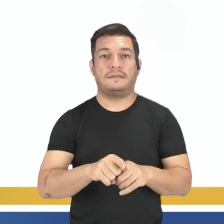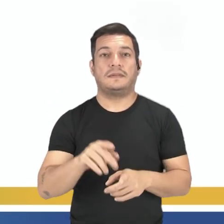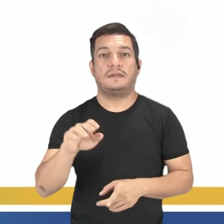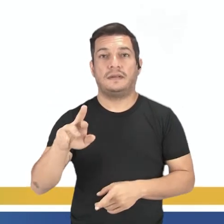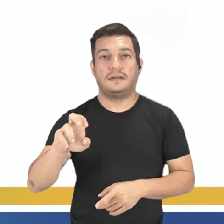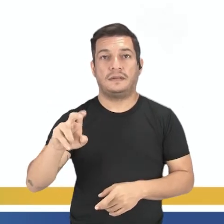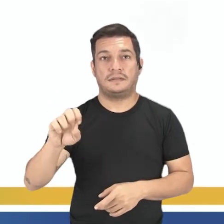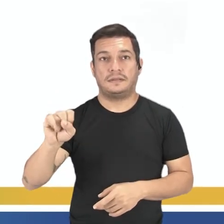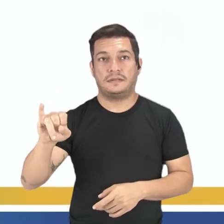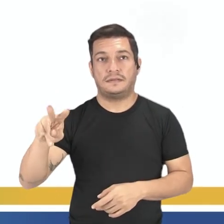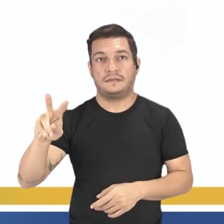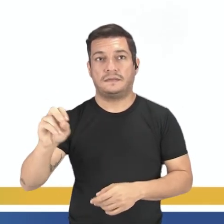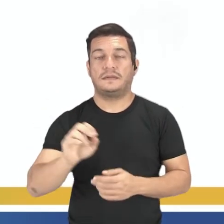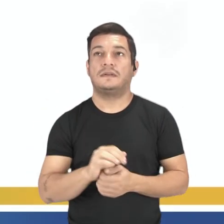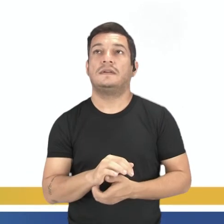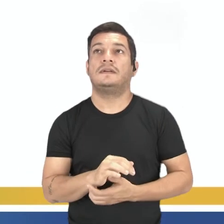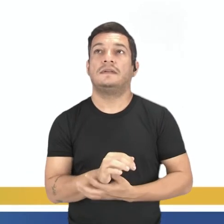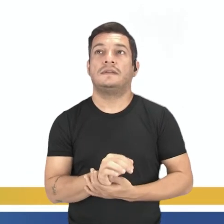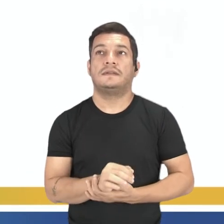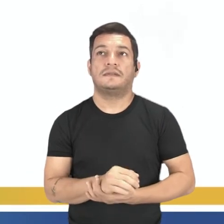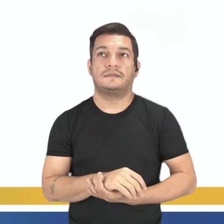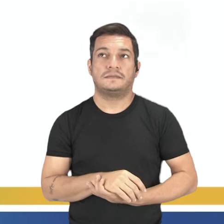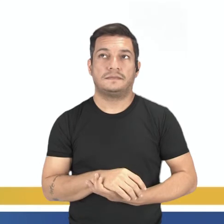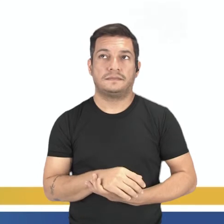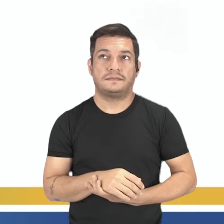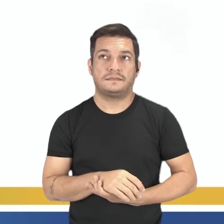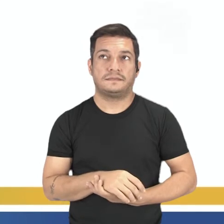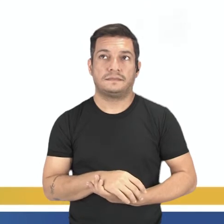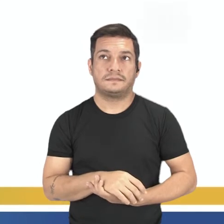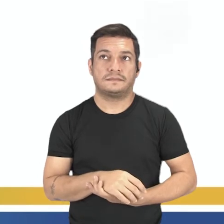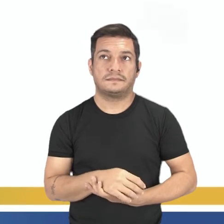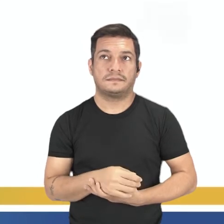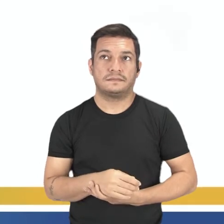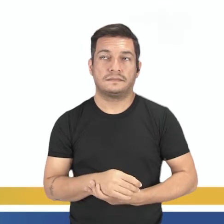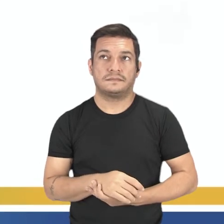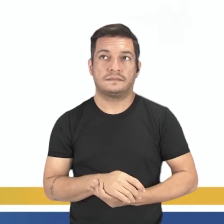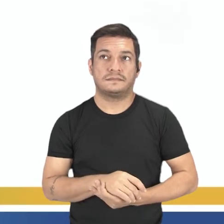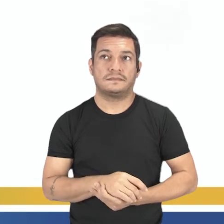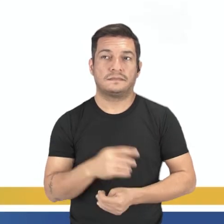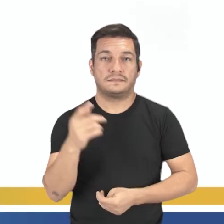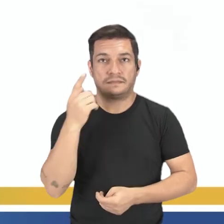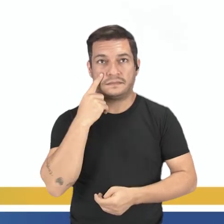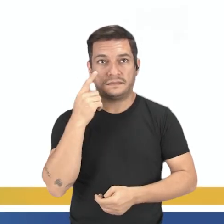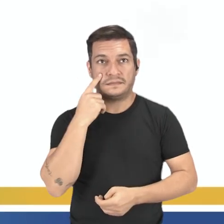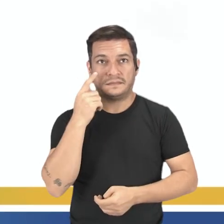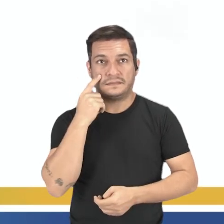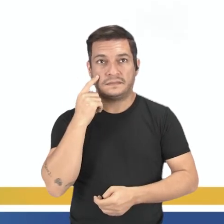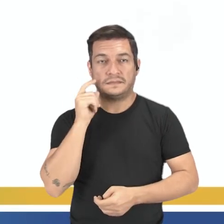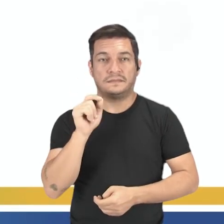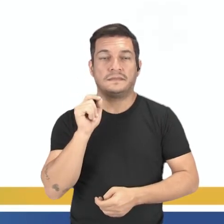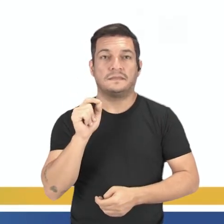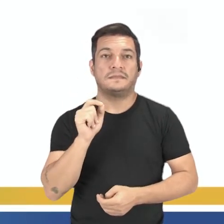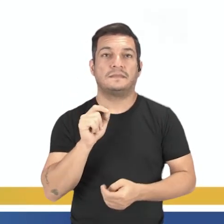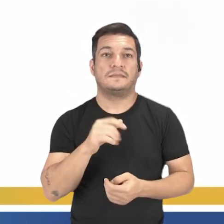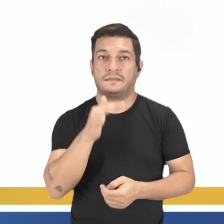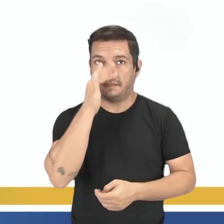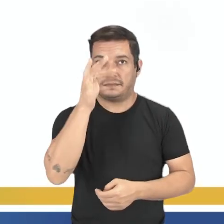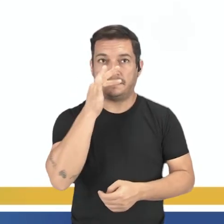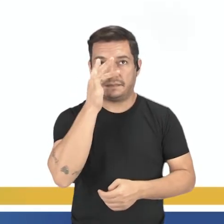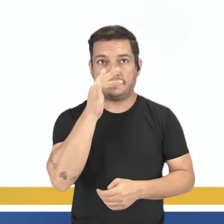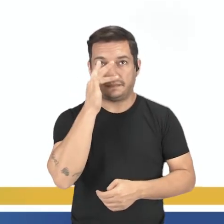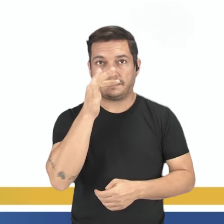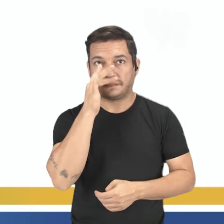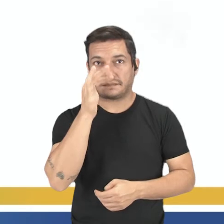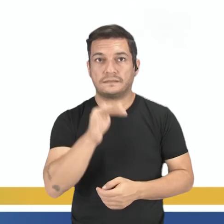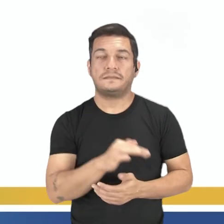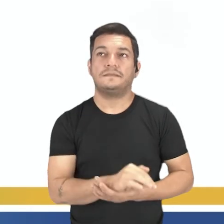recessivos, tudo bem? Vamos a um exemplo aí rapidinho com a cor da flor, né? Então